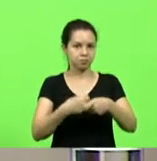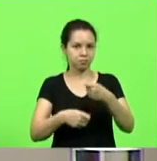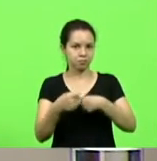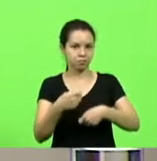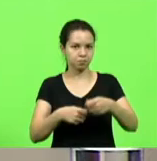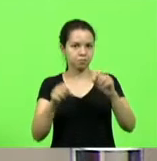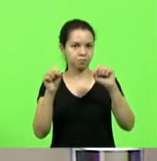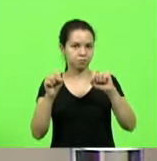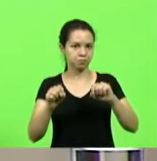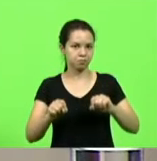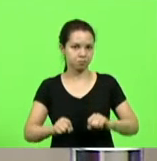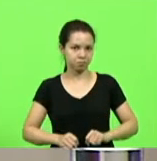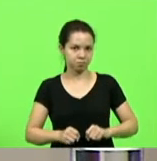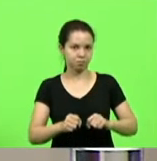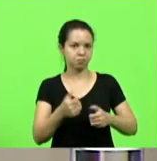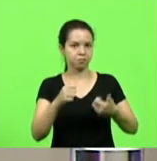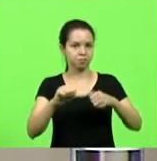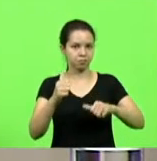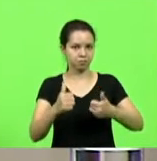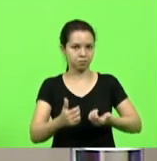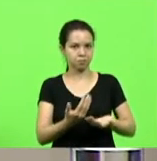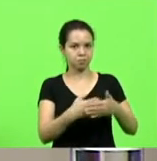SES